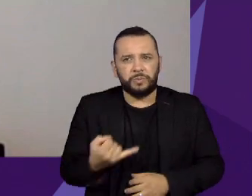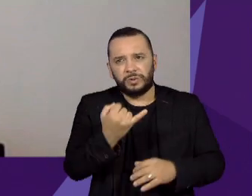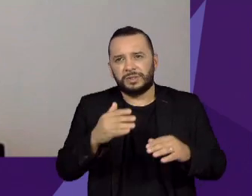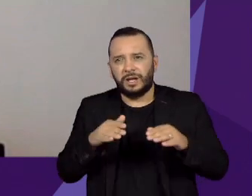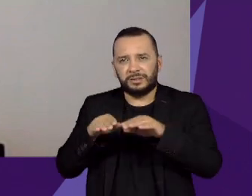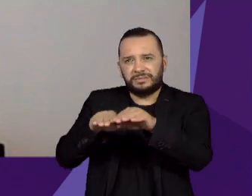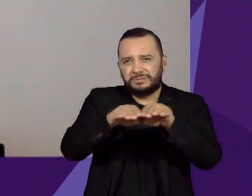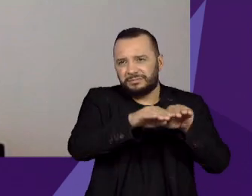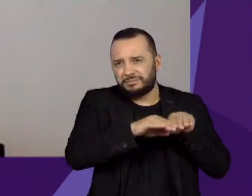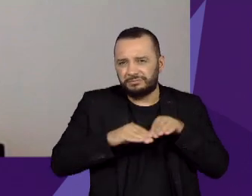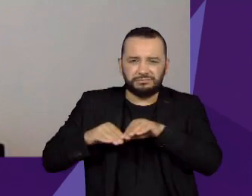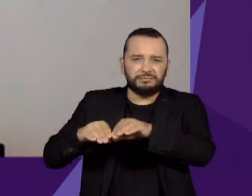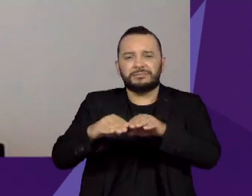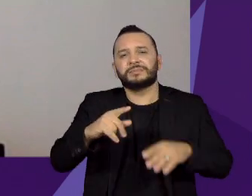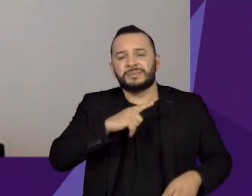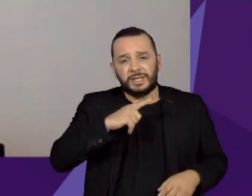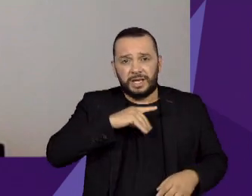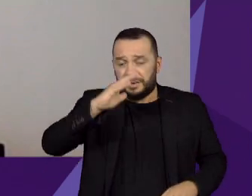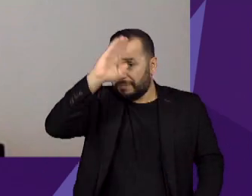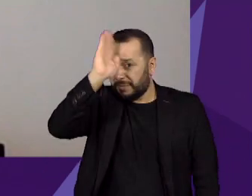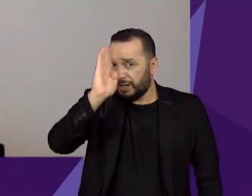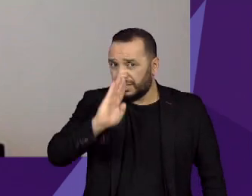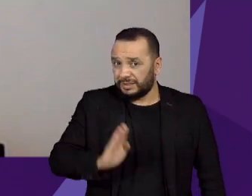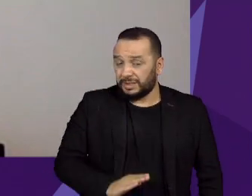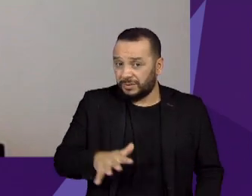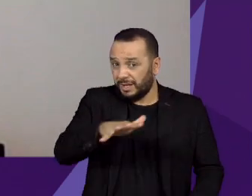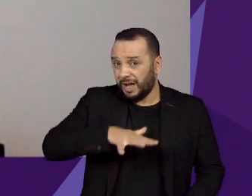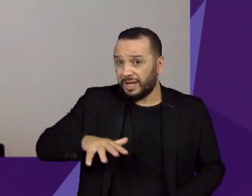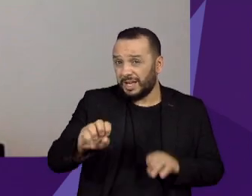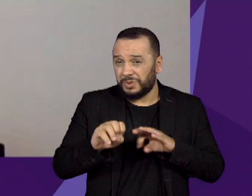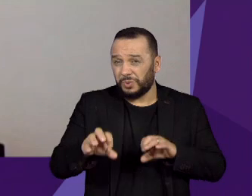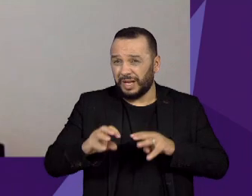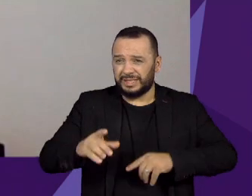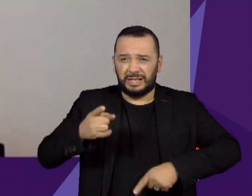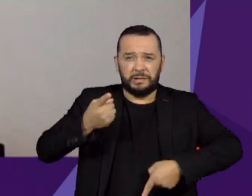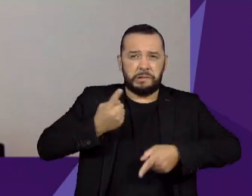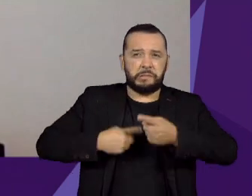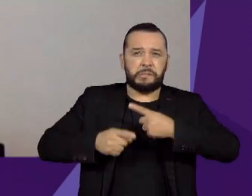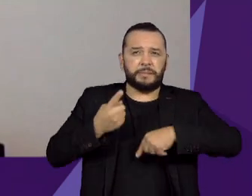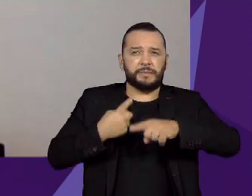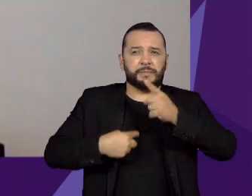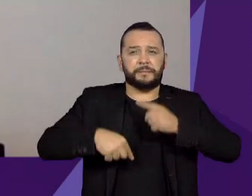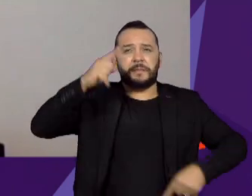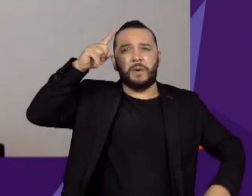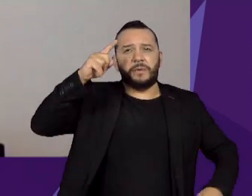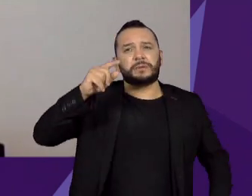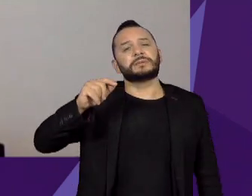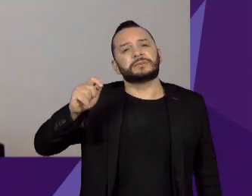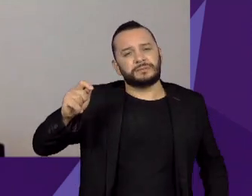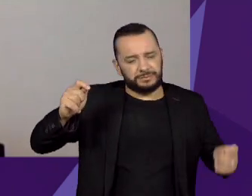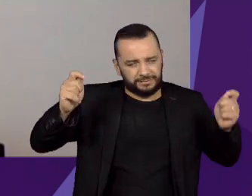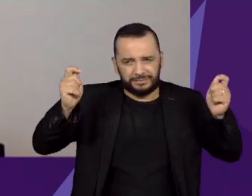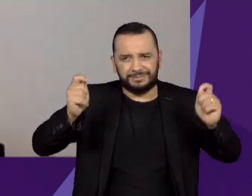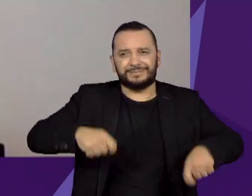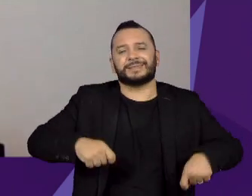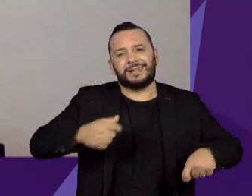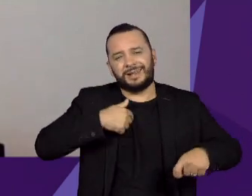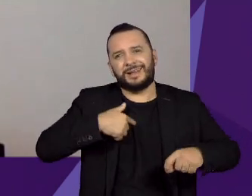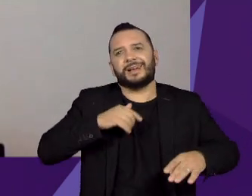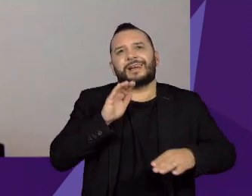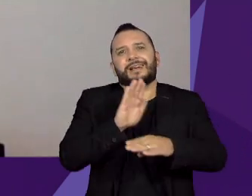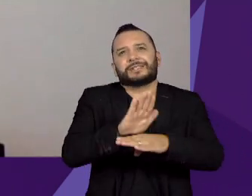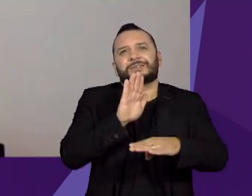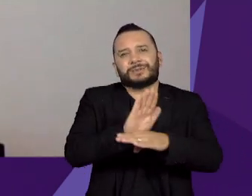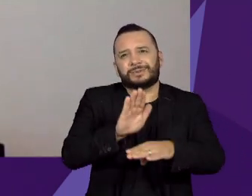pudesse radicalizar mesmo na educação, que é a única das políticas que pode amenizar,